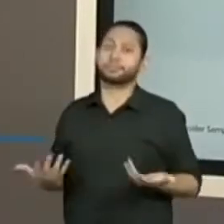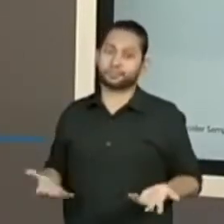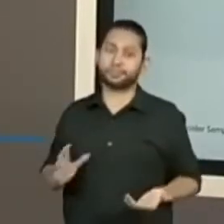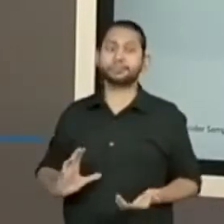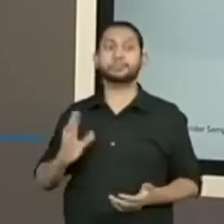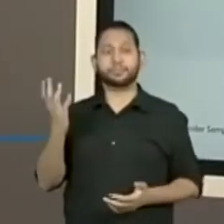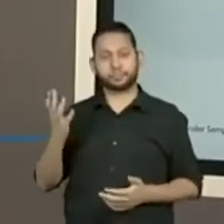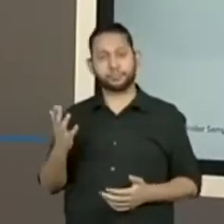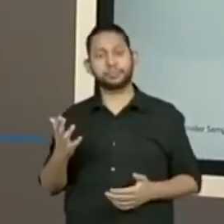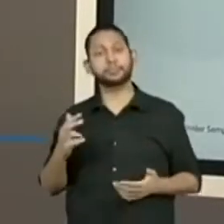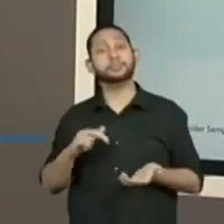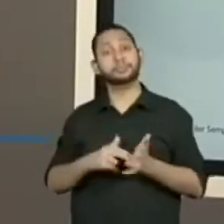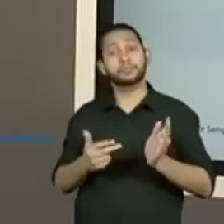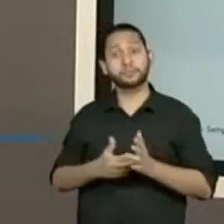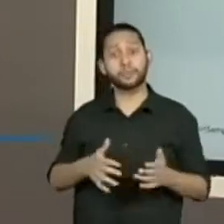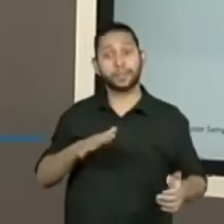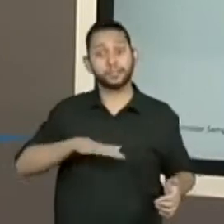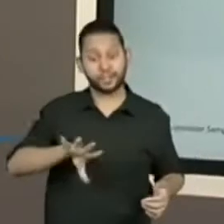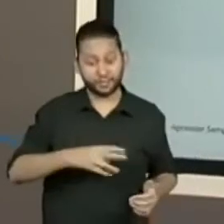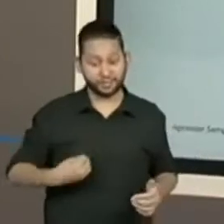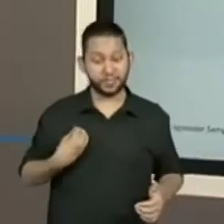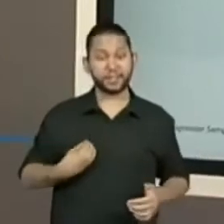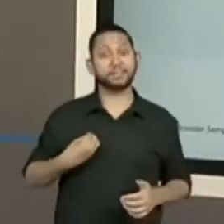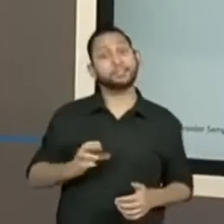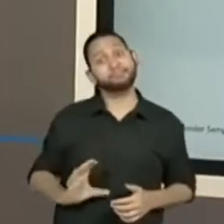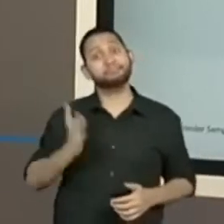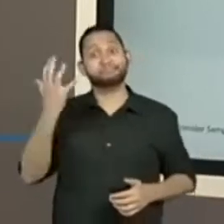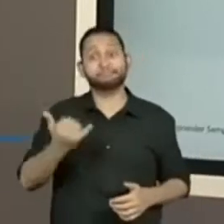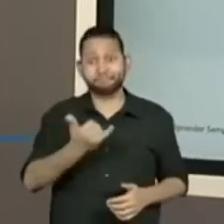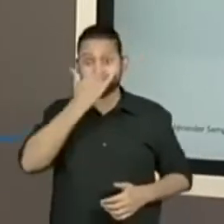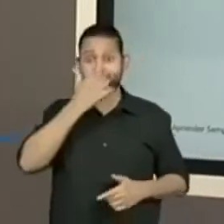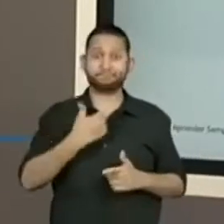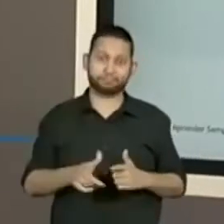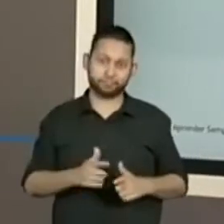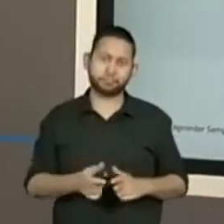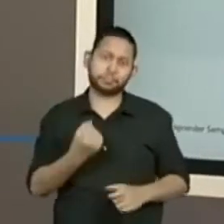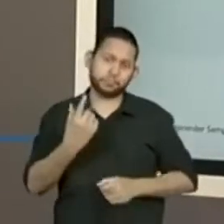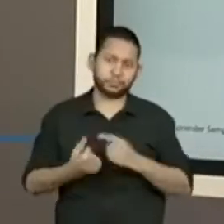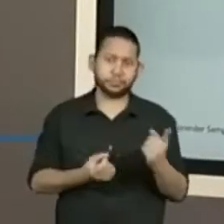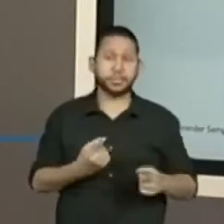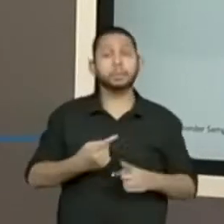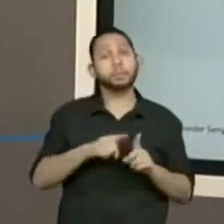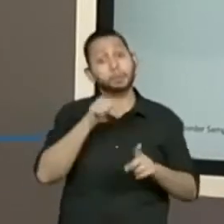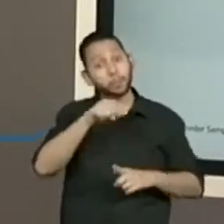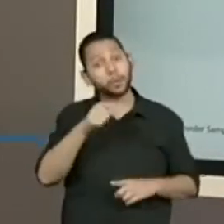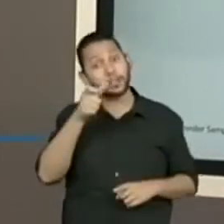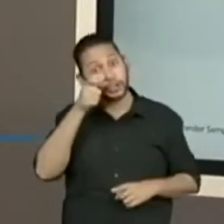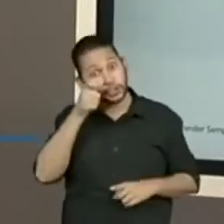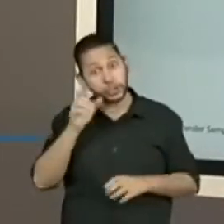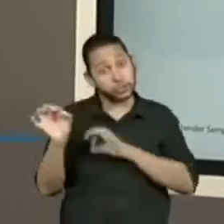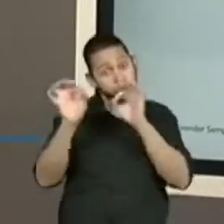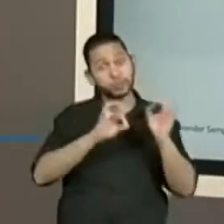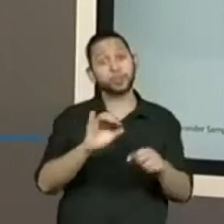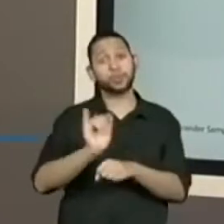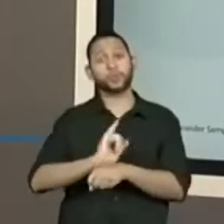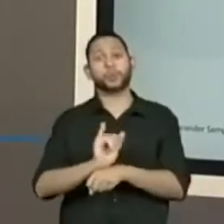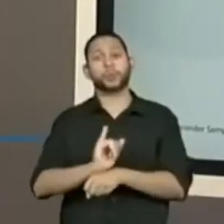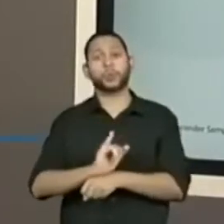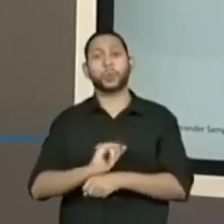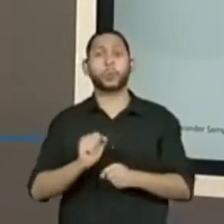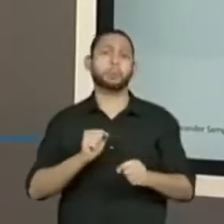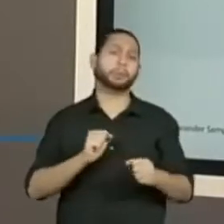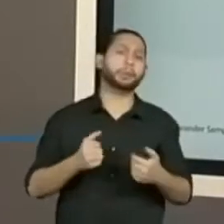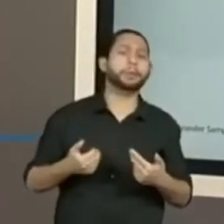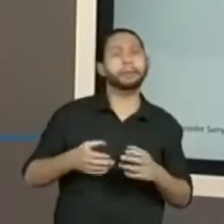os problemas da era moderna, né? Mas não se preocupa, a aula está lá no YouTube, está no repositório, você consegue assistir depois se